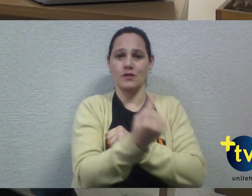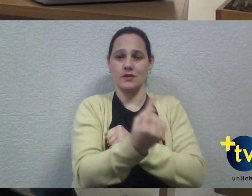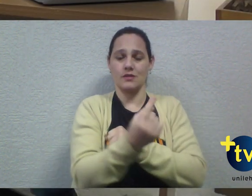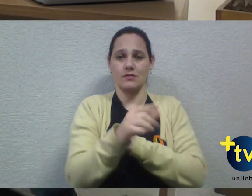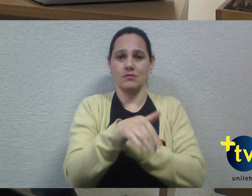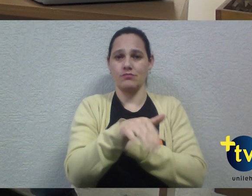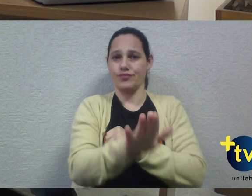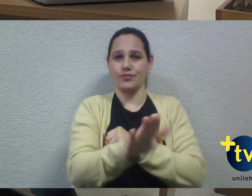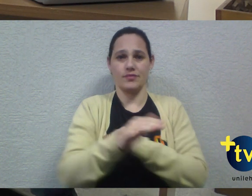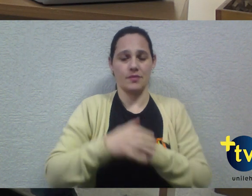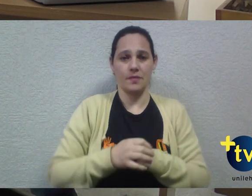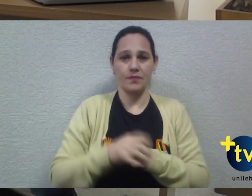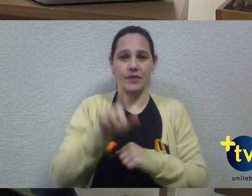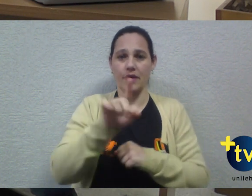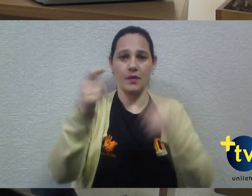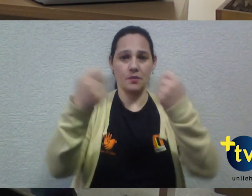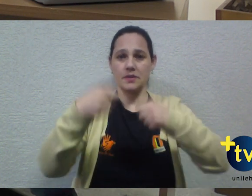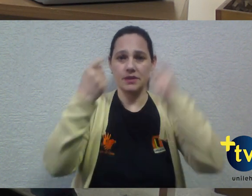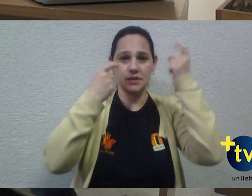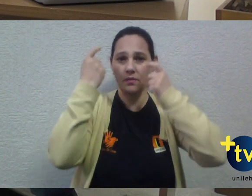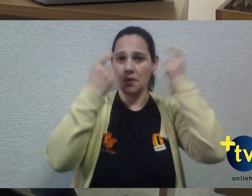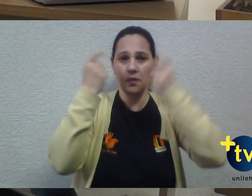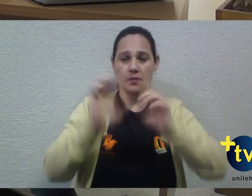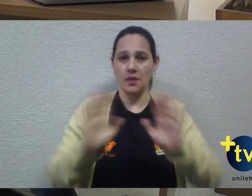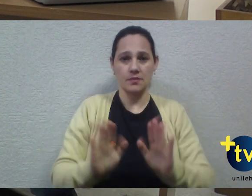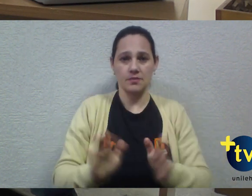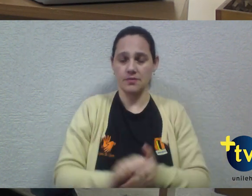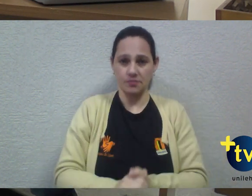fazer a mesma função sem se preocupar com determinado tipo de câmbio.